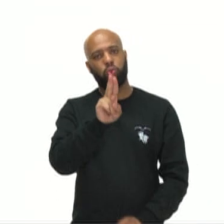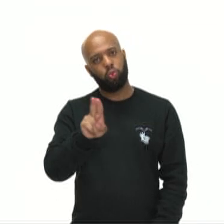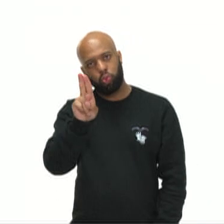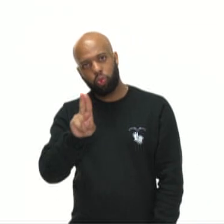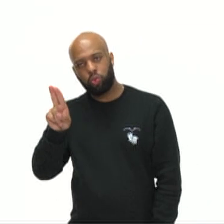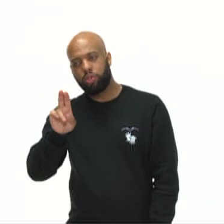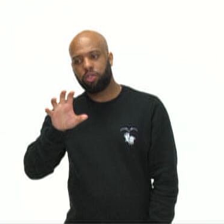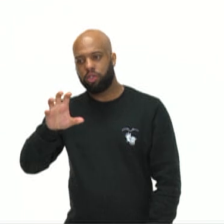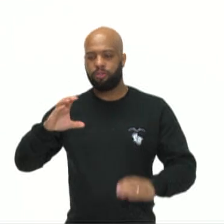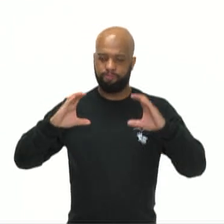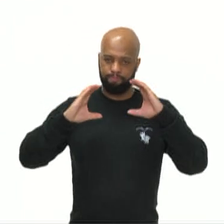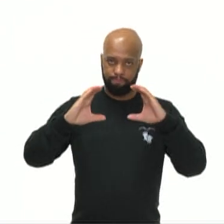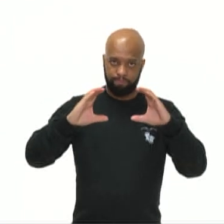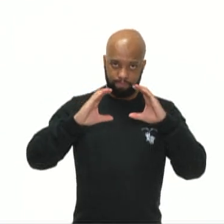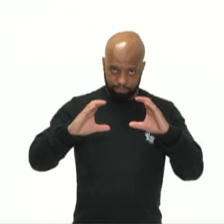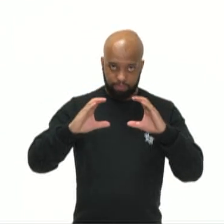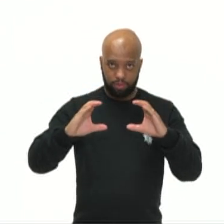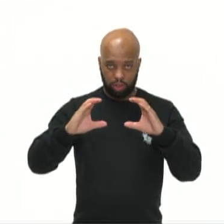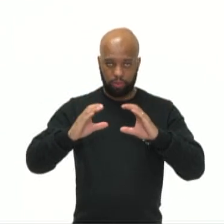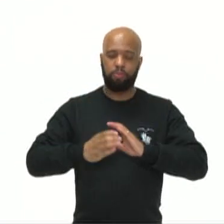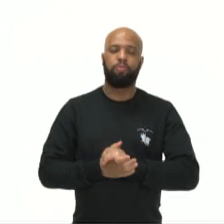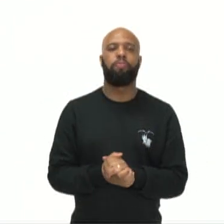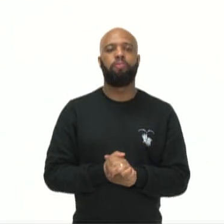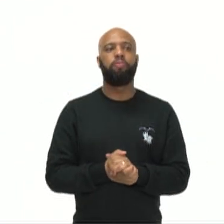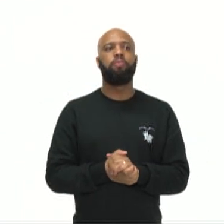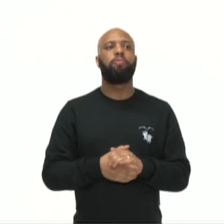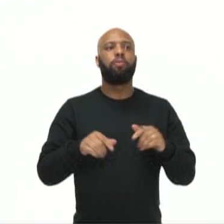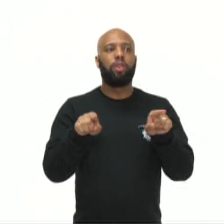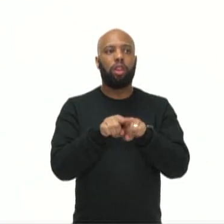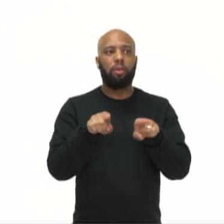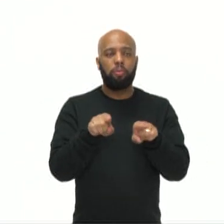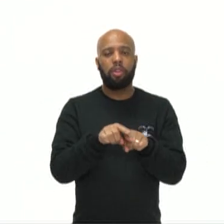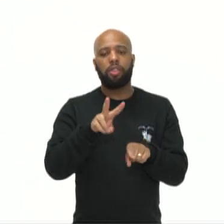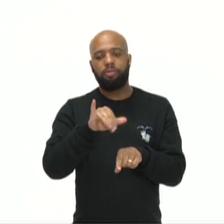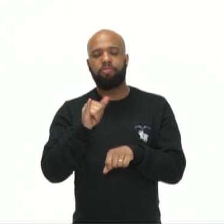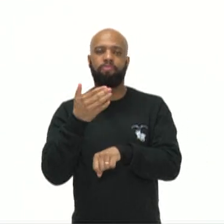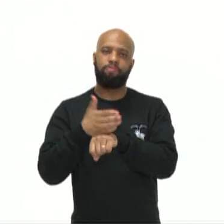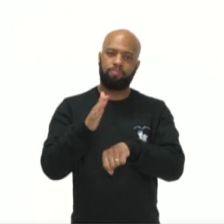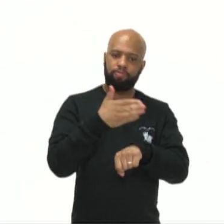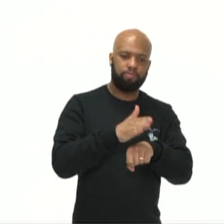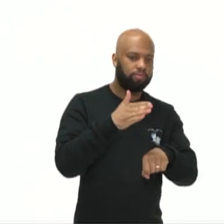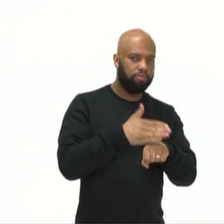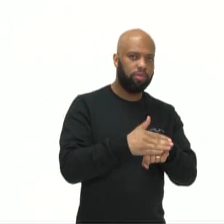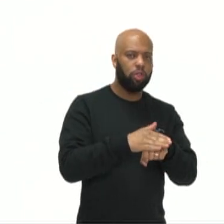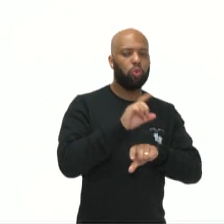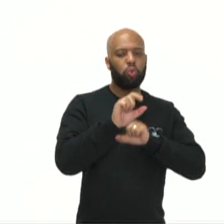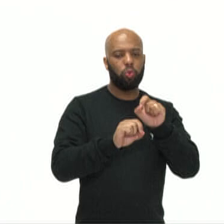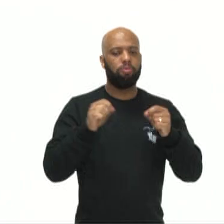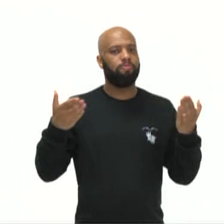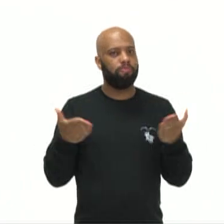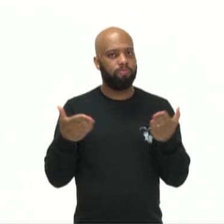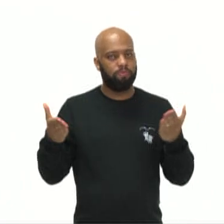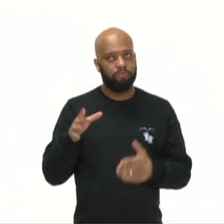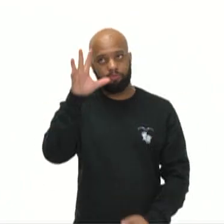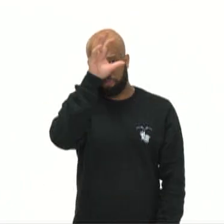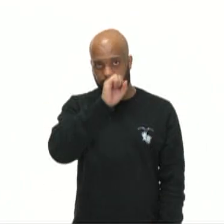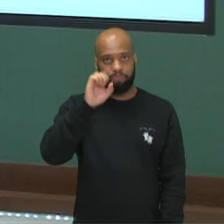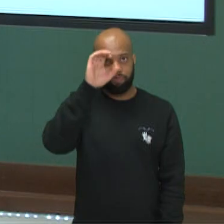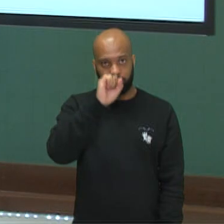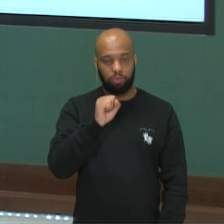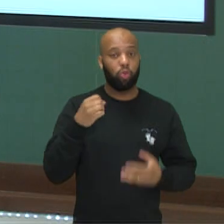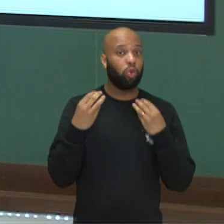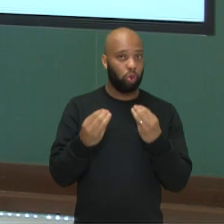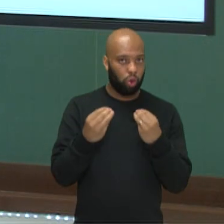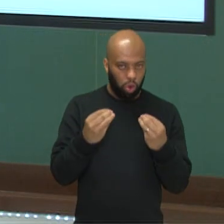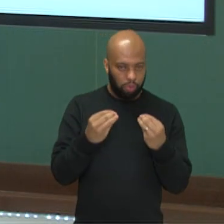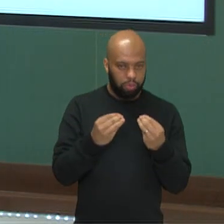desta função química orgânica oxigenada e praticar todo esse conhecimento adquirido